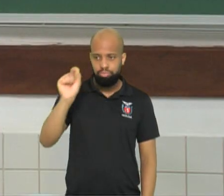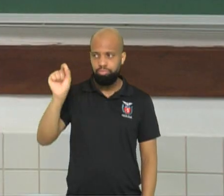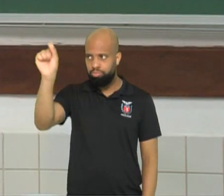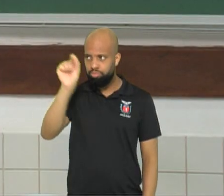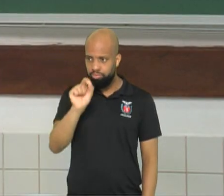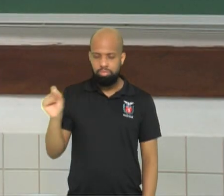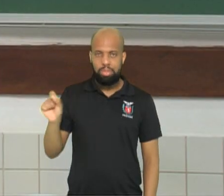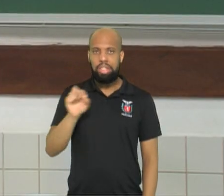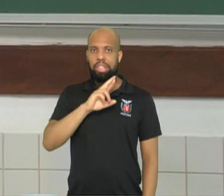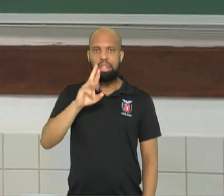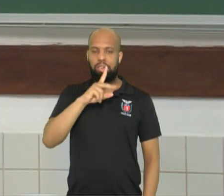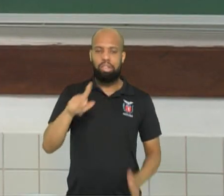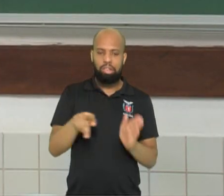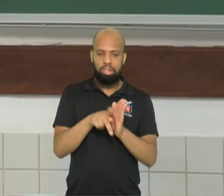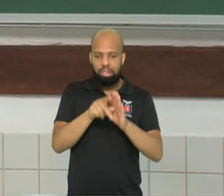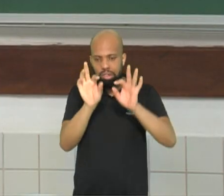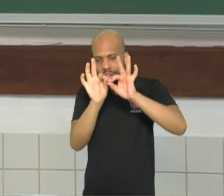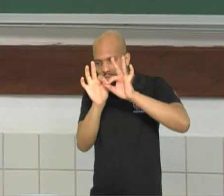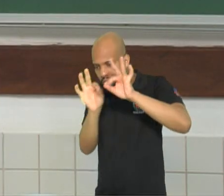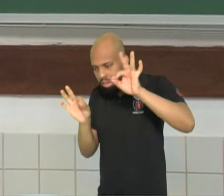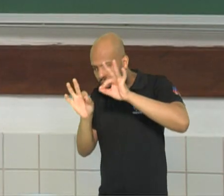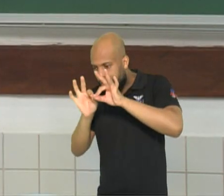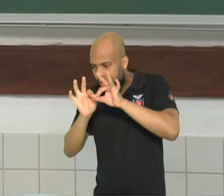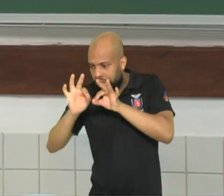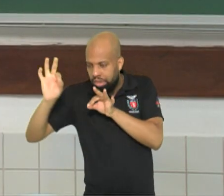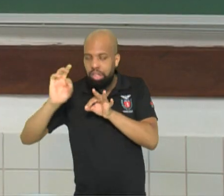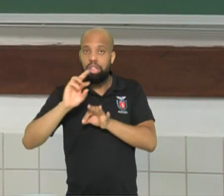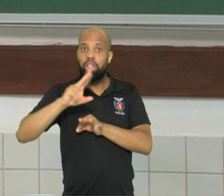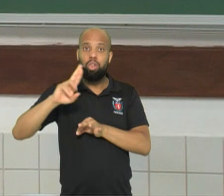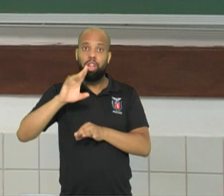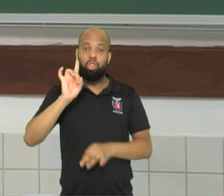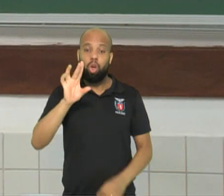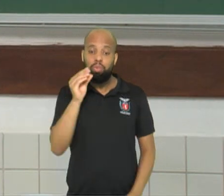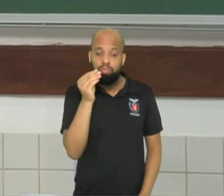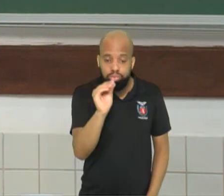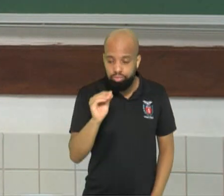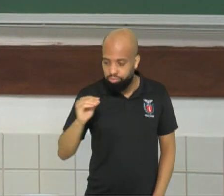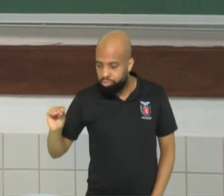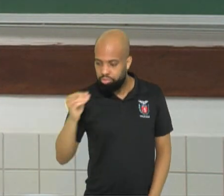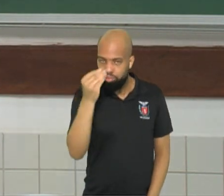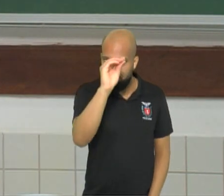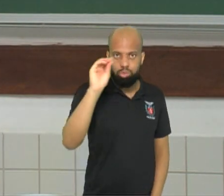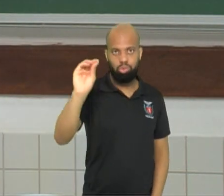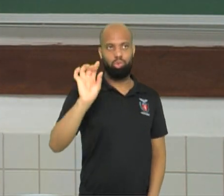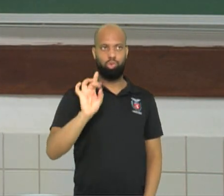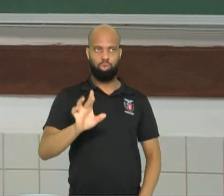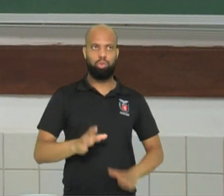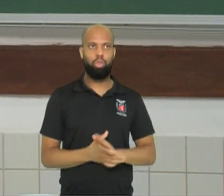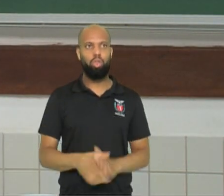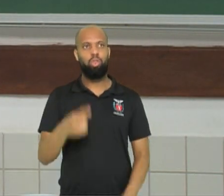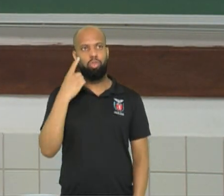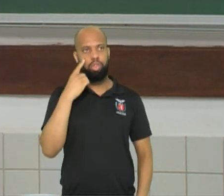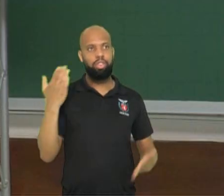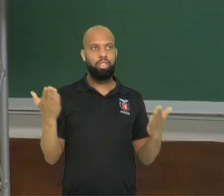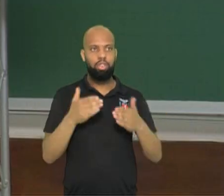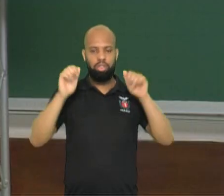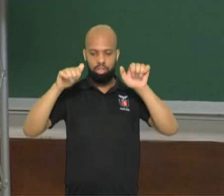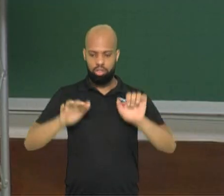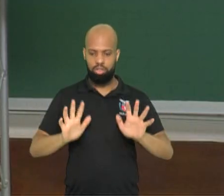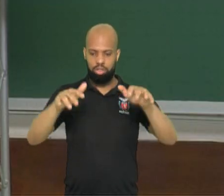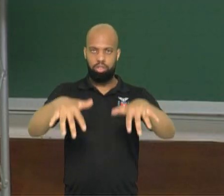Não é para ligar esses pontos, é para a gente marcar os pontos, tá bom? Vamos lá? Então, aqui, ó. Então, a maré